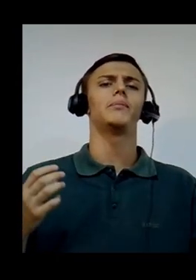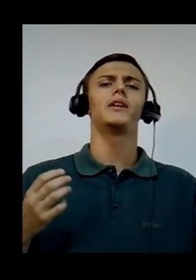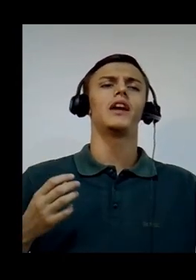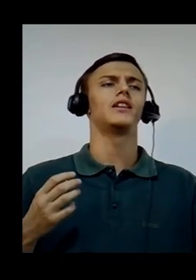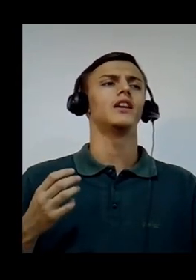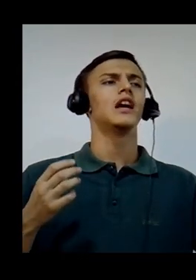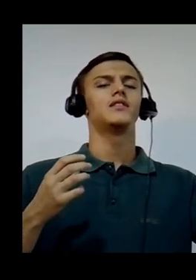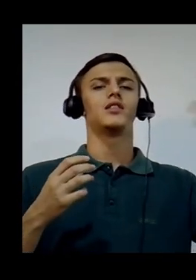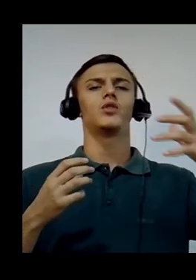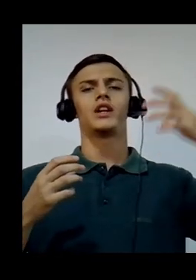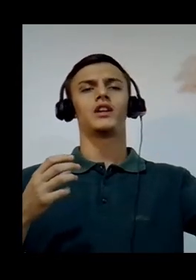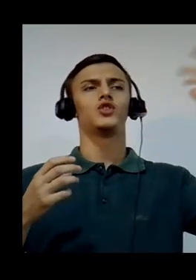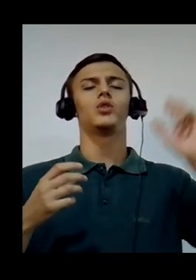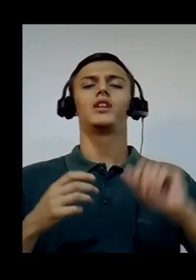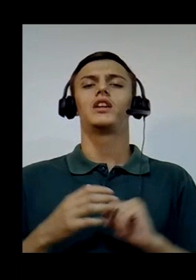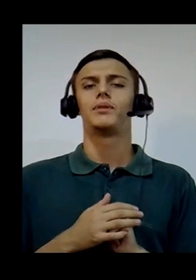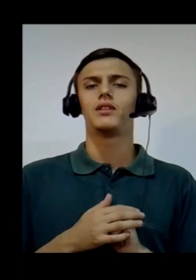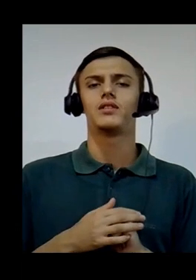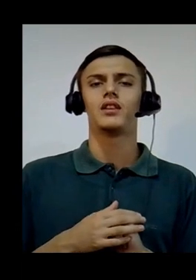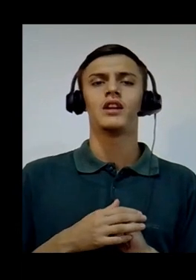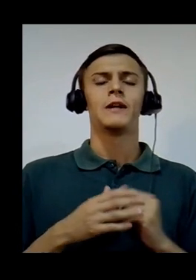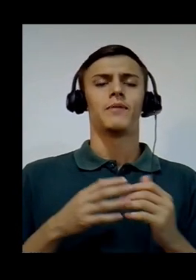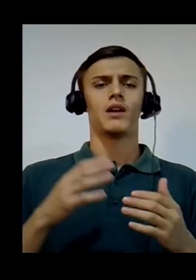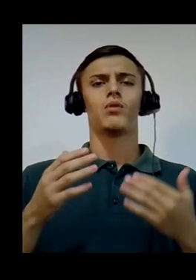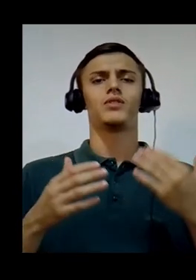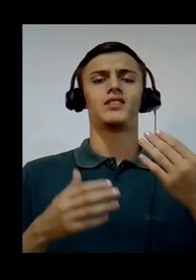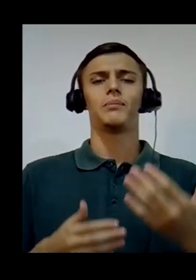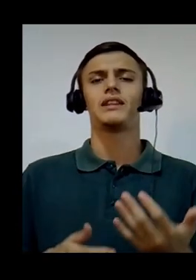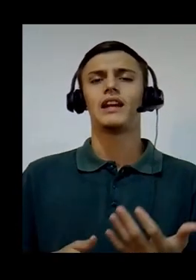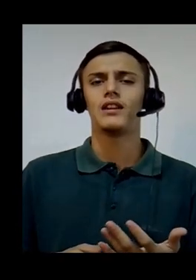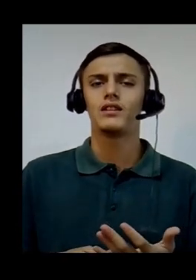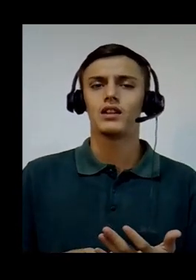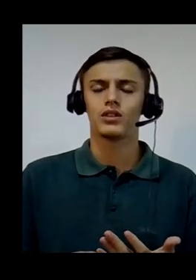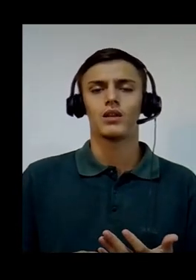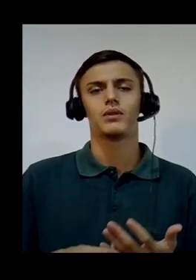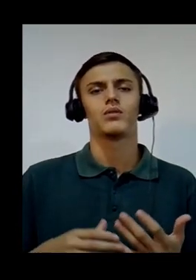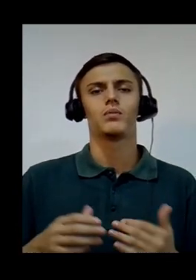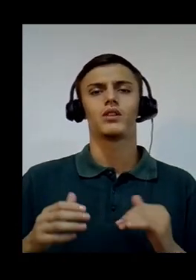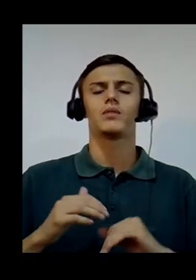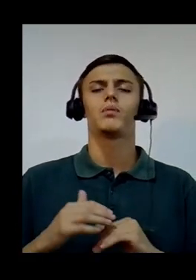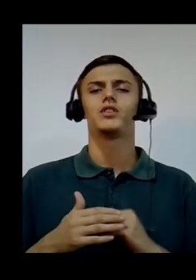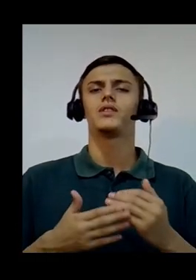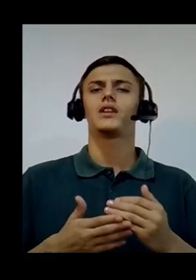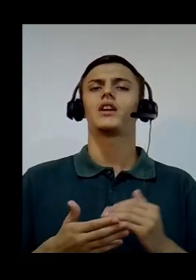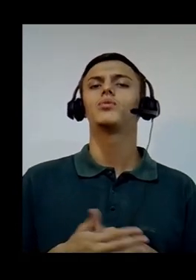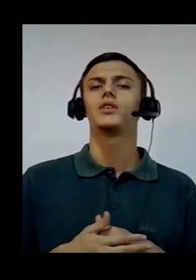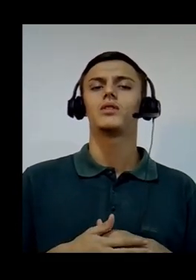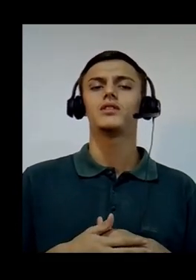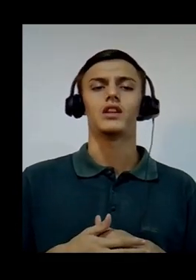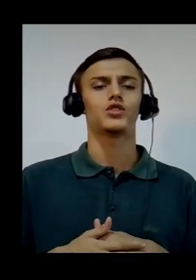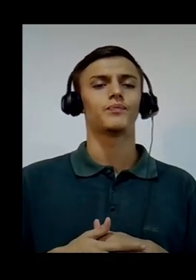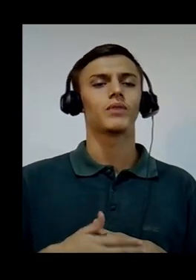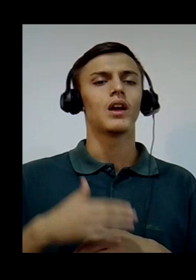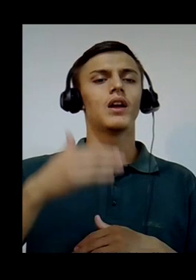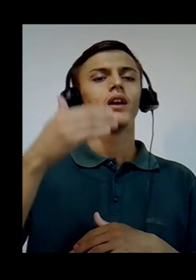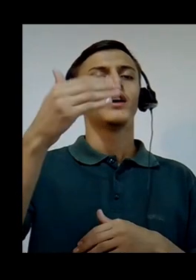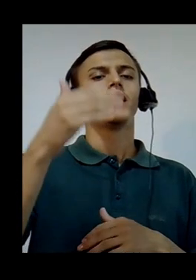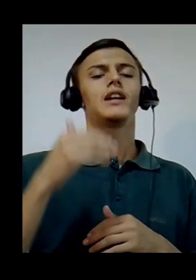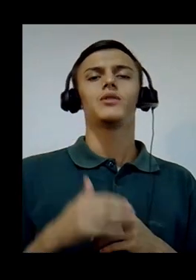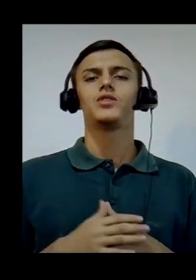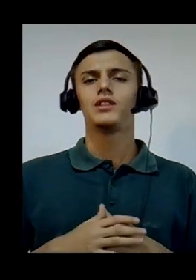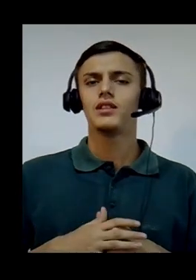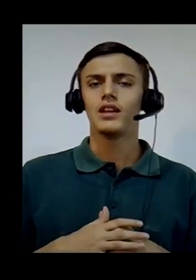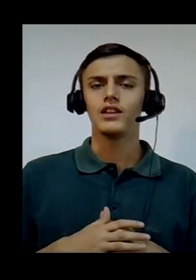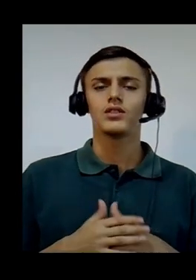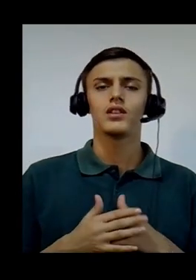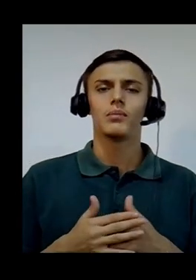equipe, sendo alguém da Bernec, sendo alguém de outra equipe terceira, né, é bom você sempre estar alertando aquela pessoa, porque você pode evitar que aconteça um acidente.